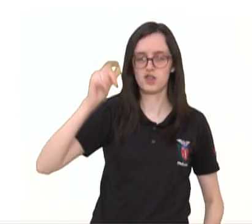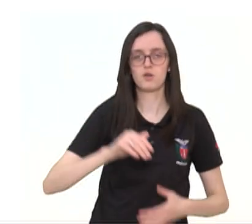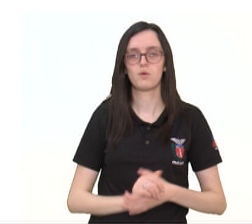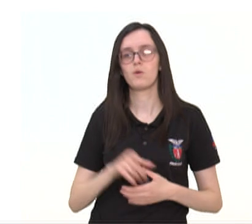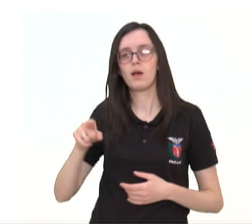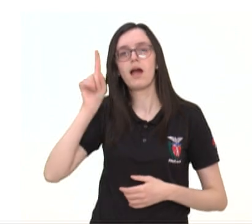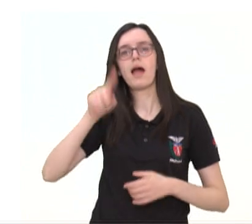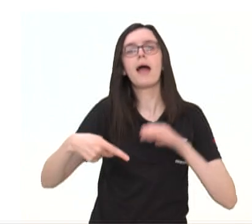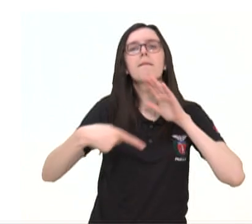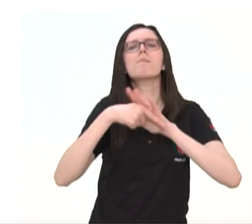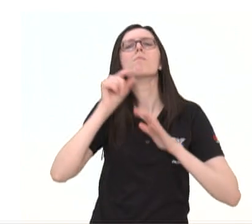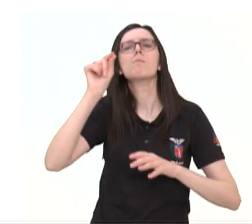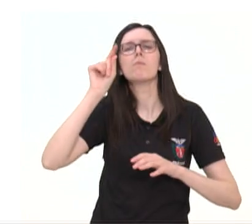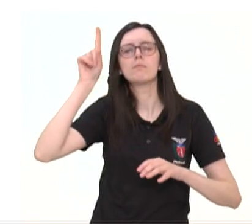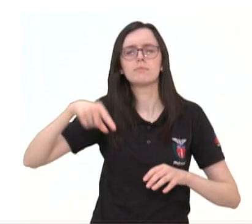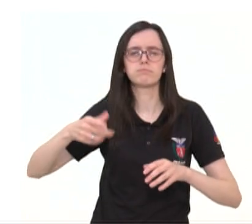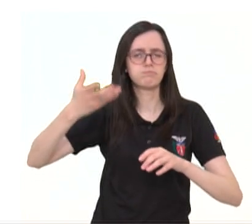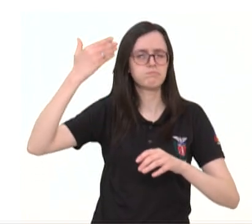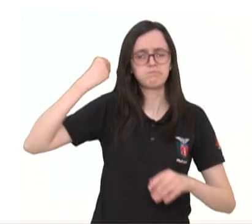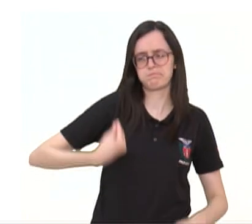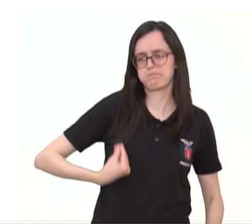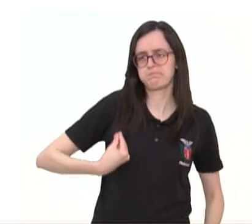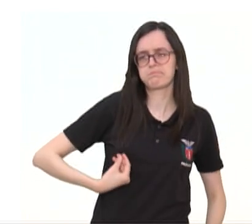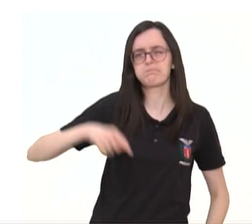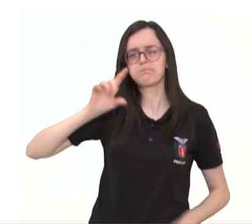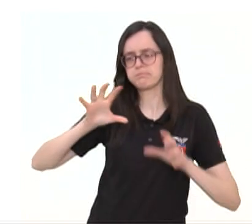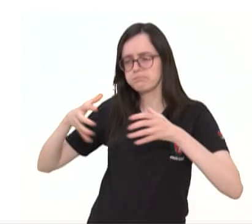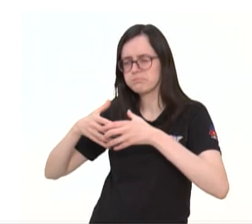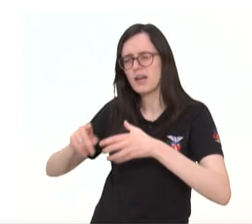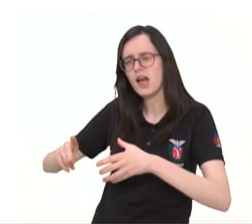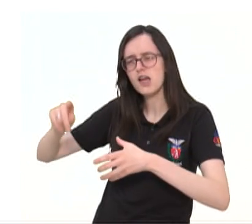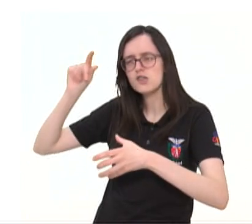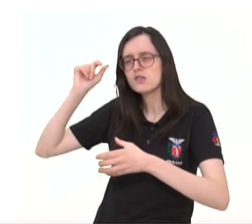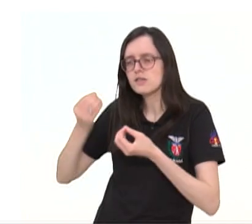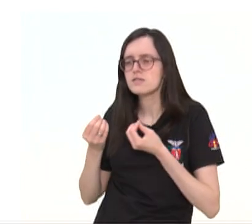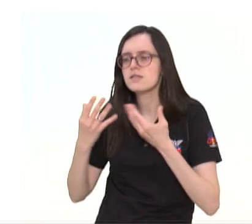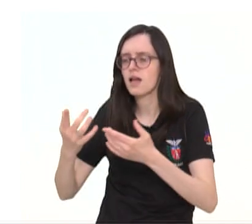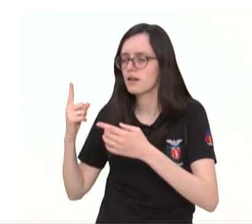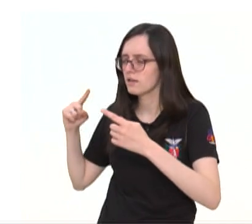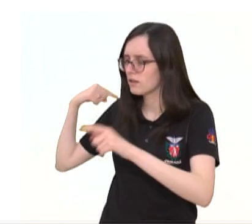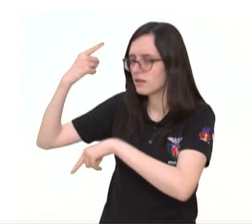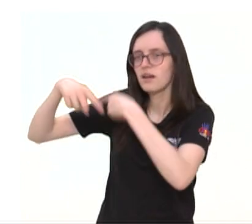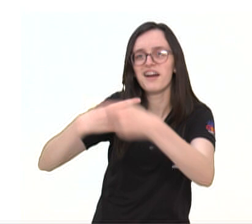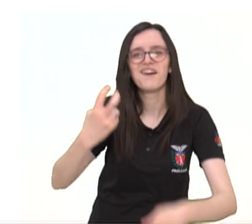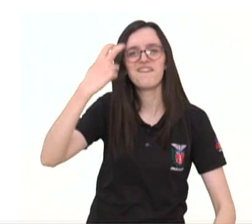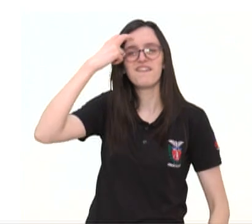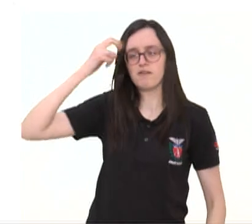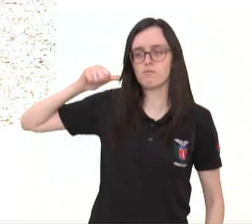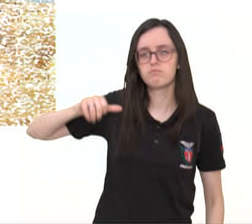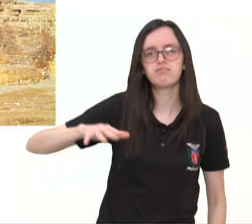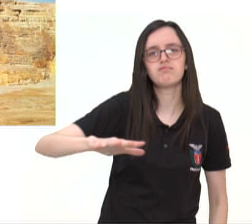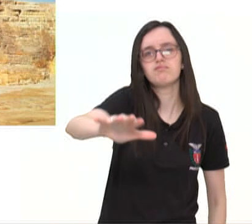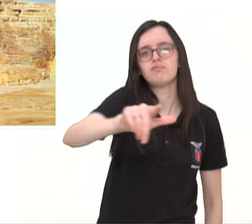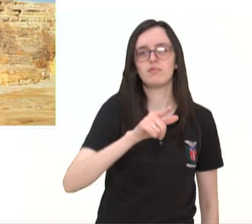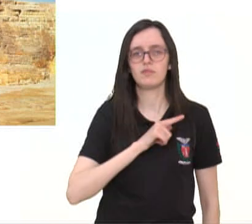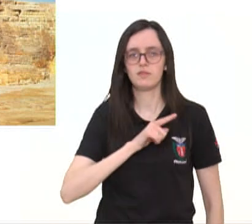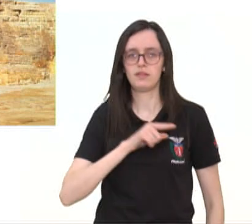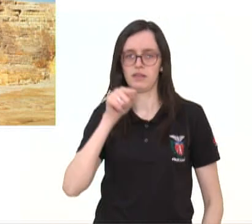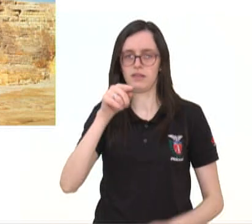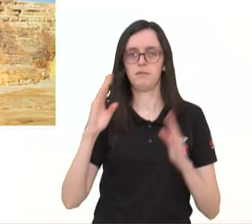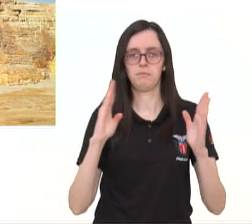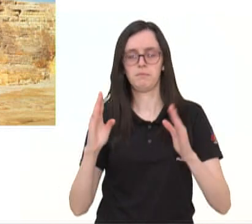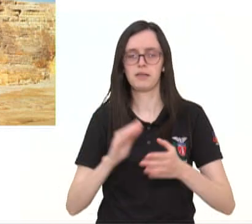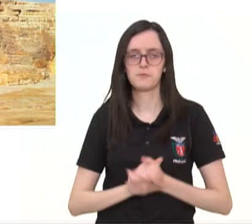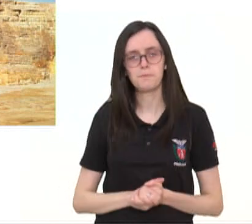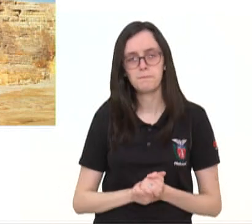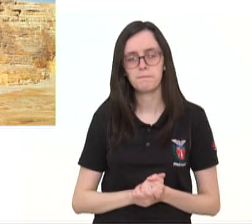das civilizações antigas e que também deixaram uma cultura, uma herança cultural nesse espaço.